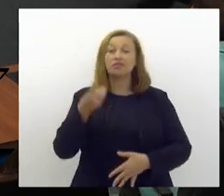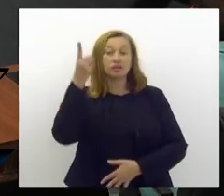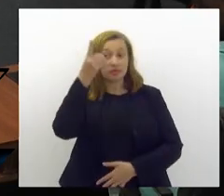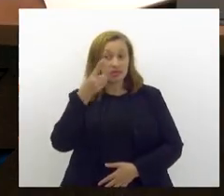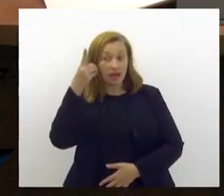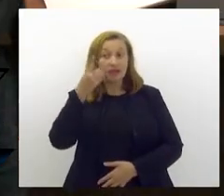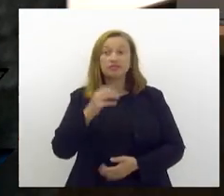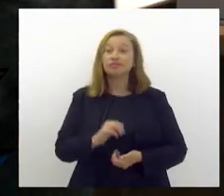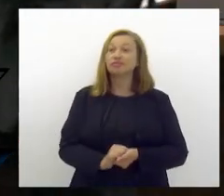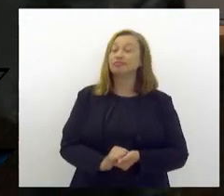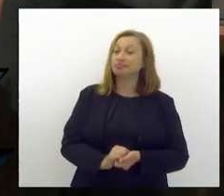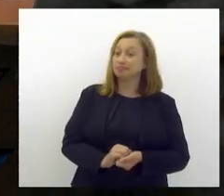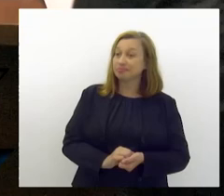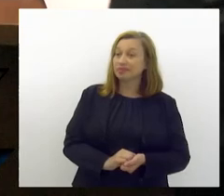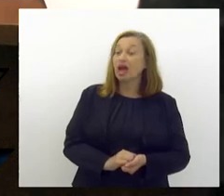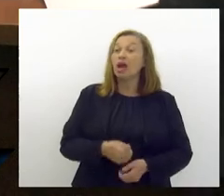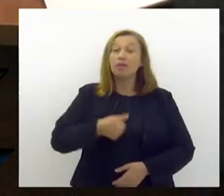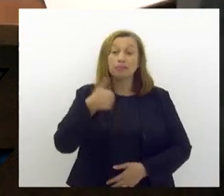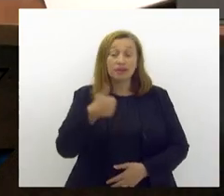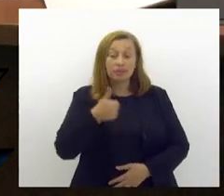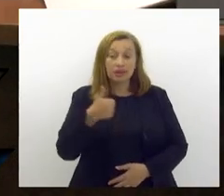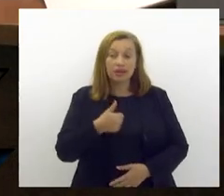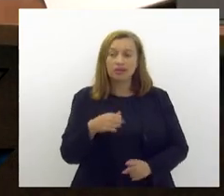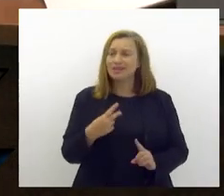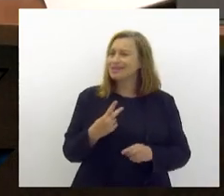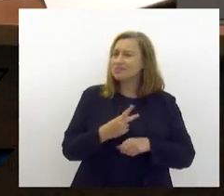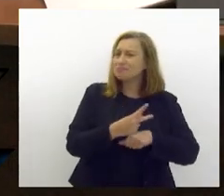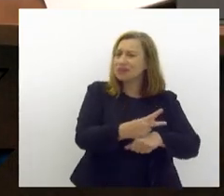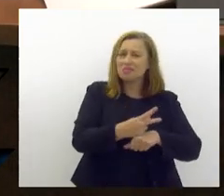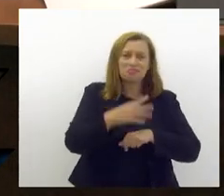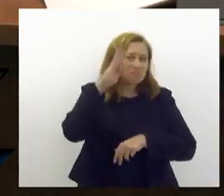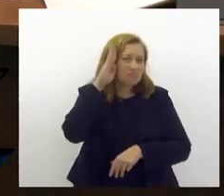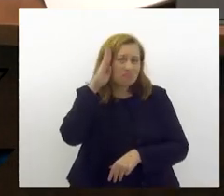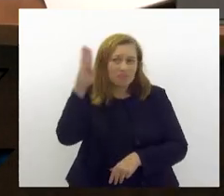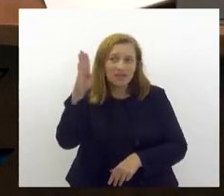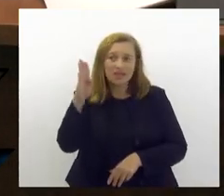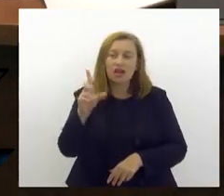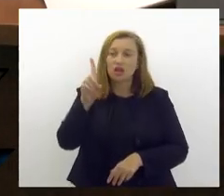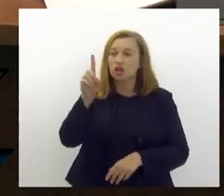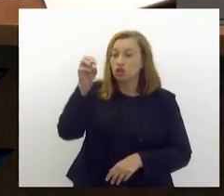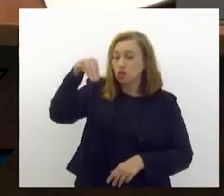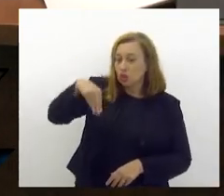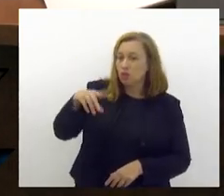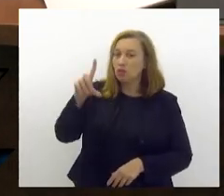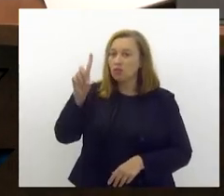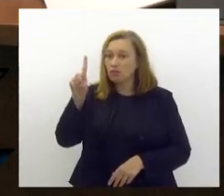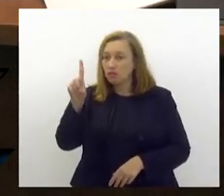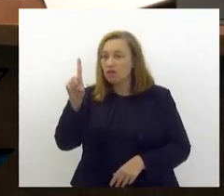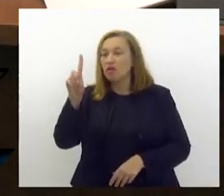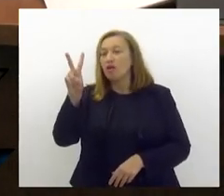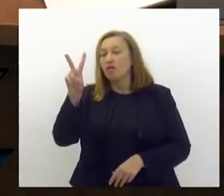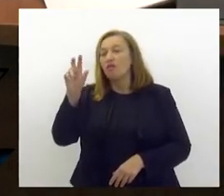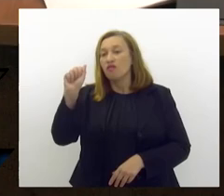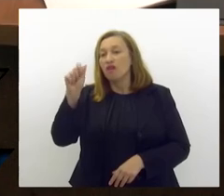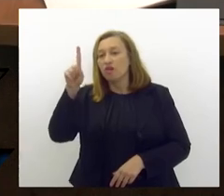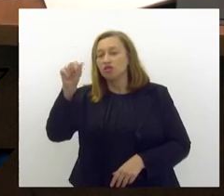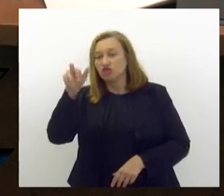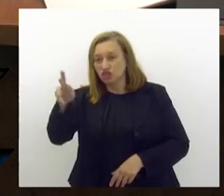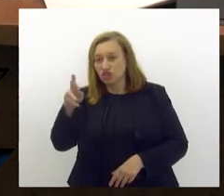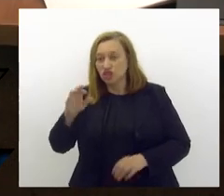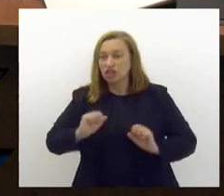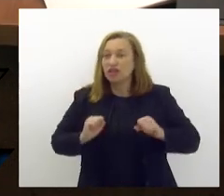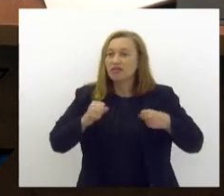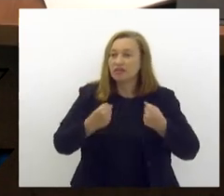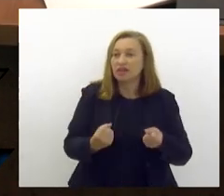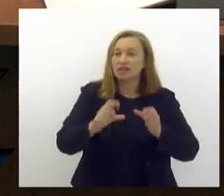Neto. Primeiro, esse prêmio é um prêmio fundamental. Dom Valdir Calheiros foi uma figura muito importante na defesa da